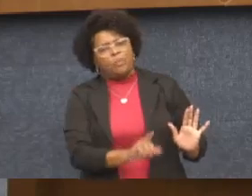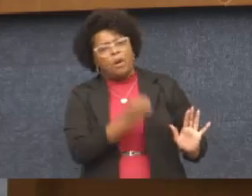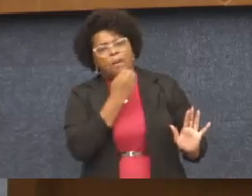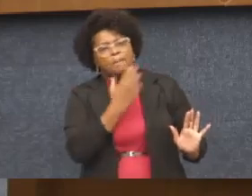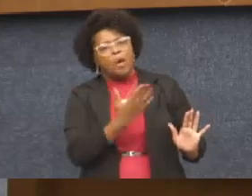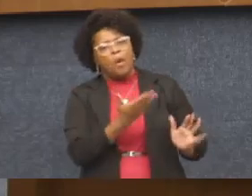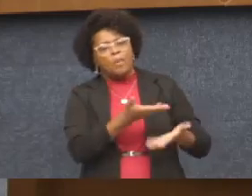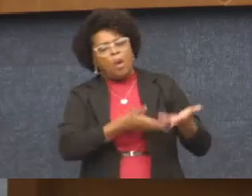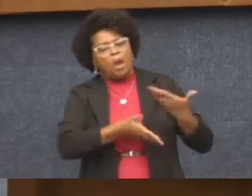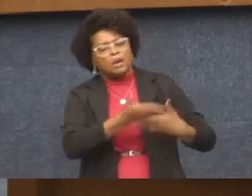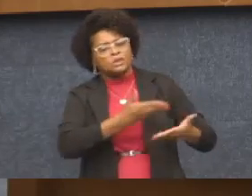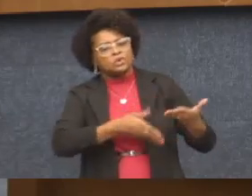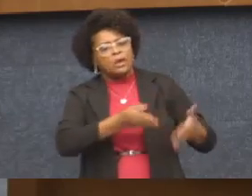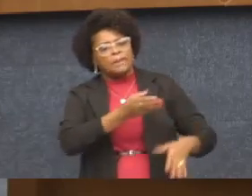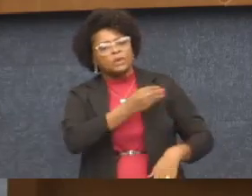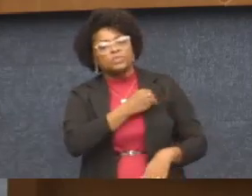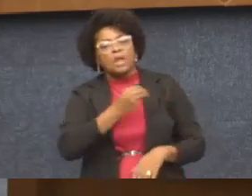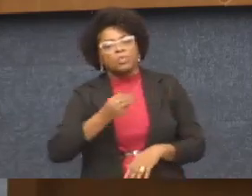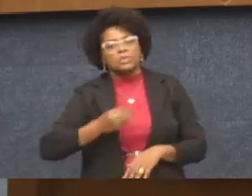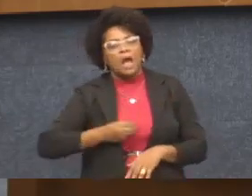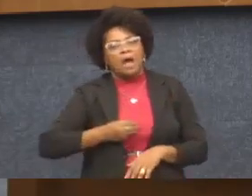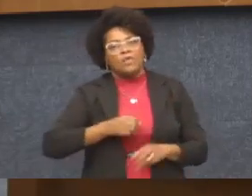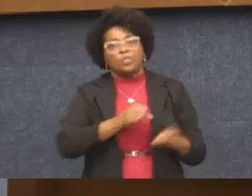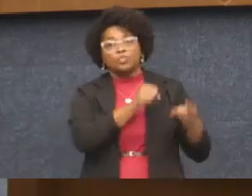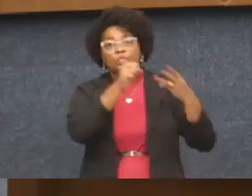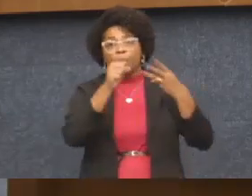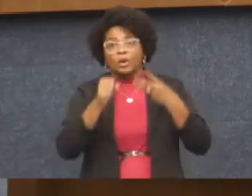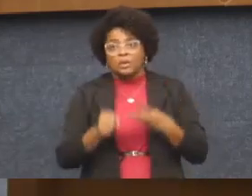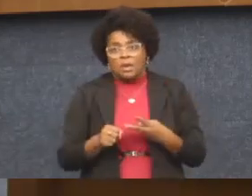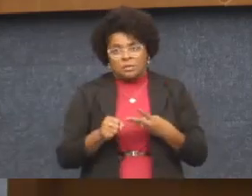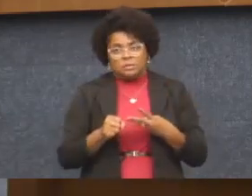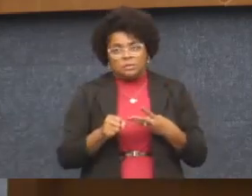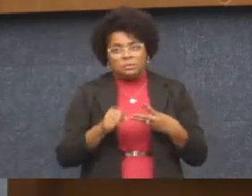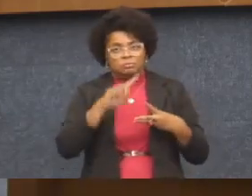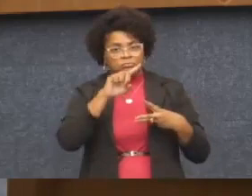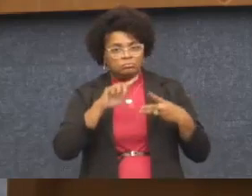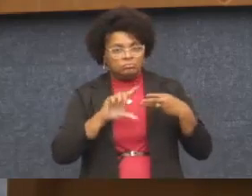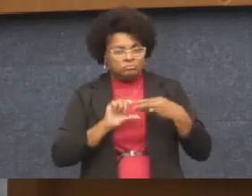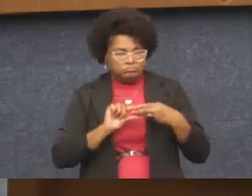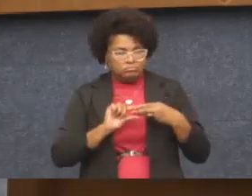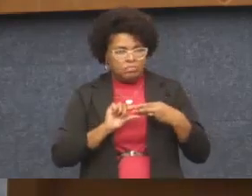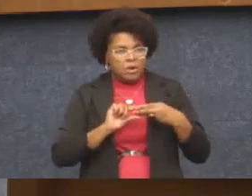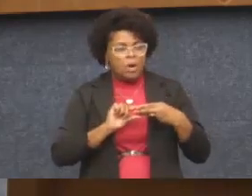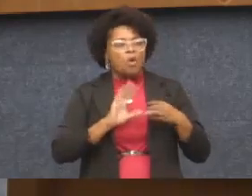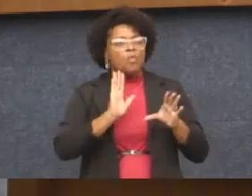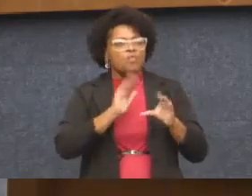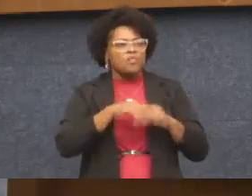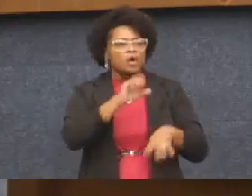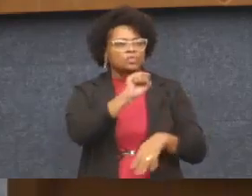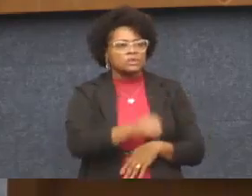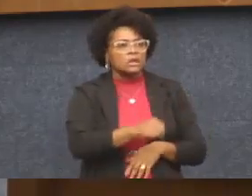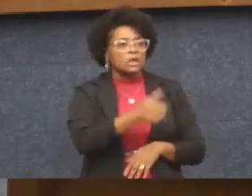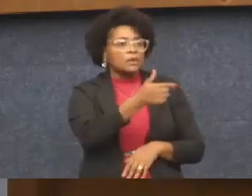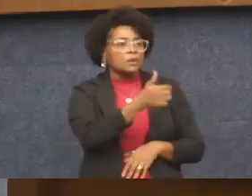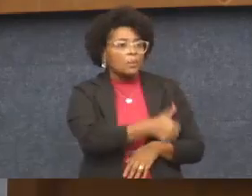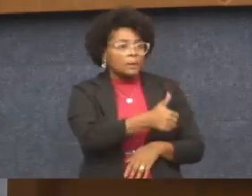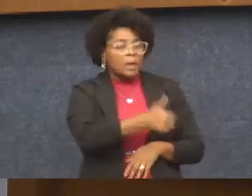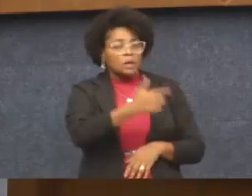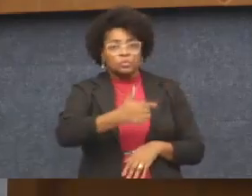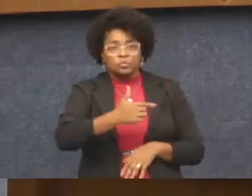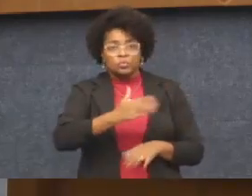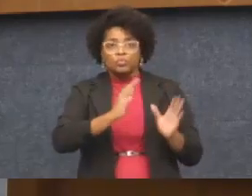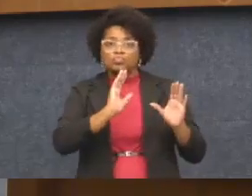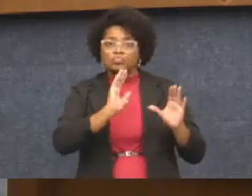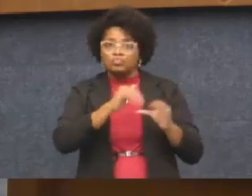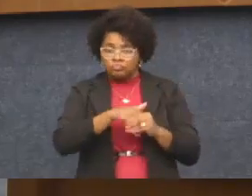relação saudável entre os poderes. Na hora do voto sim, nos dois turnos, na hora da tramitação, na hora da dispensa